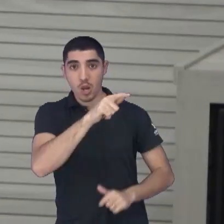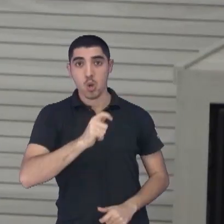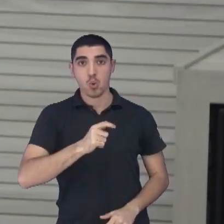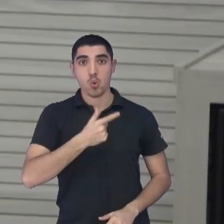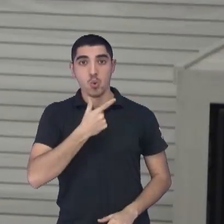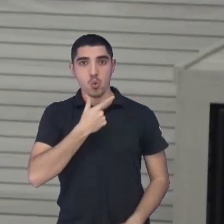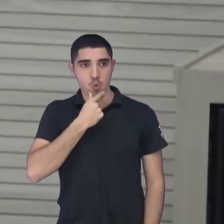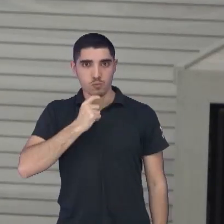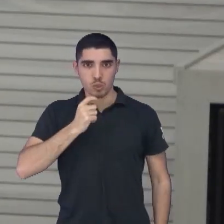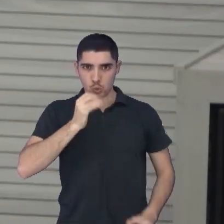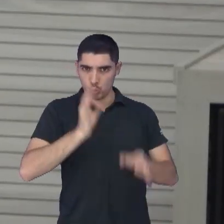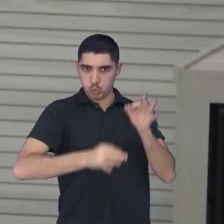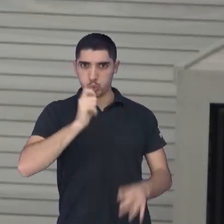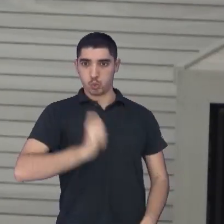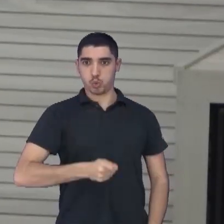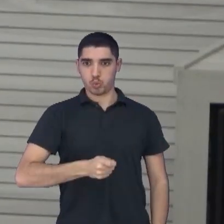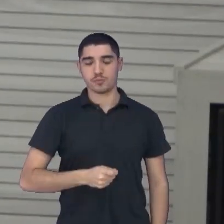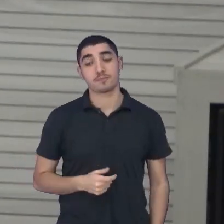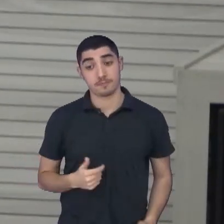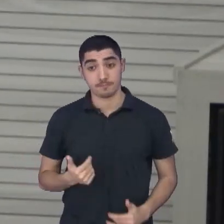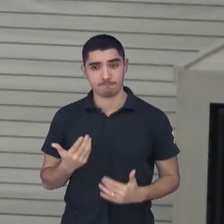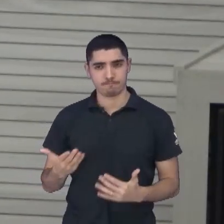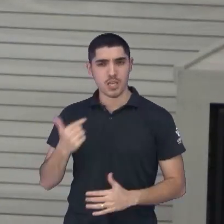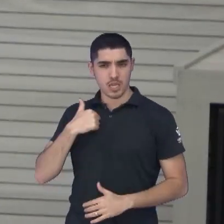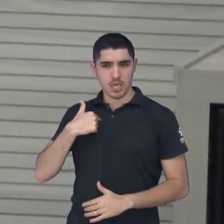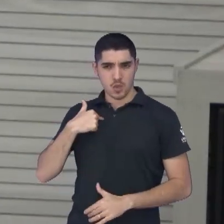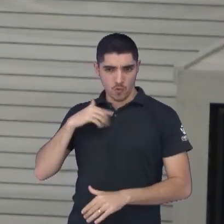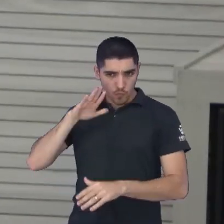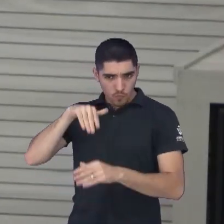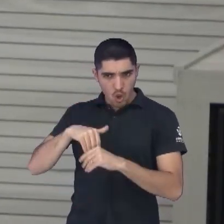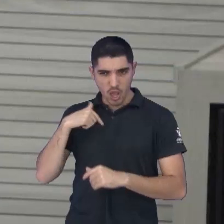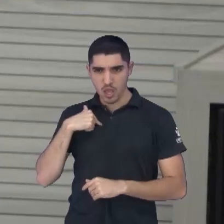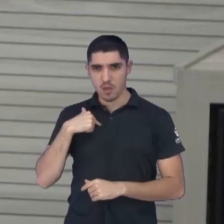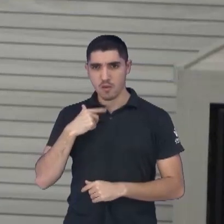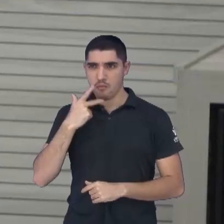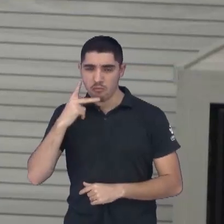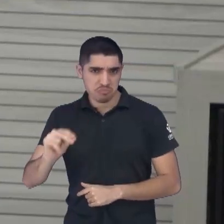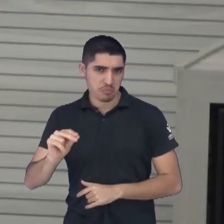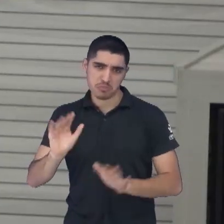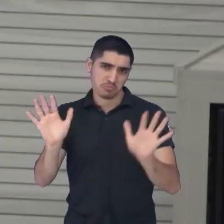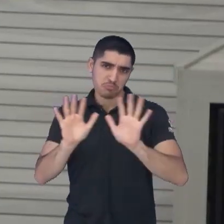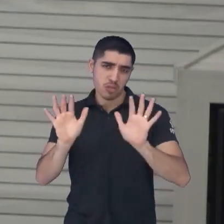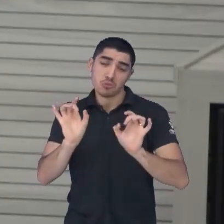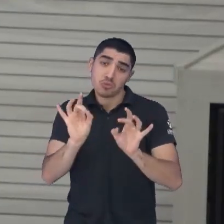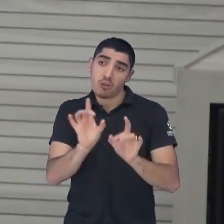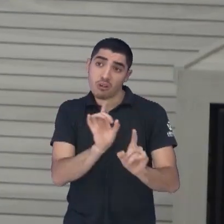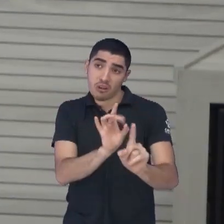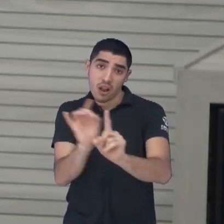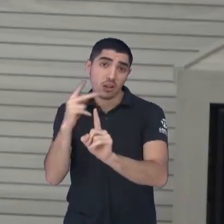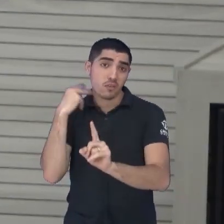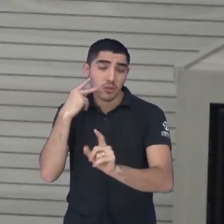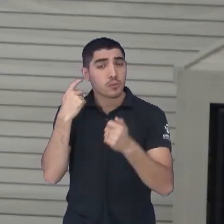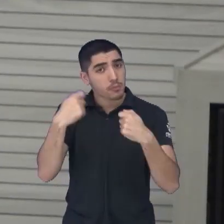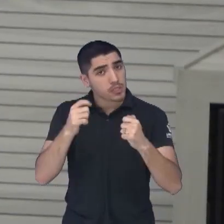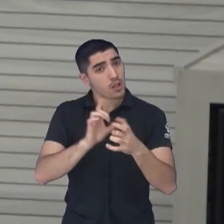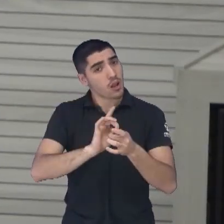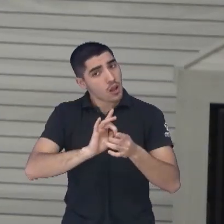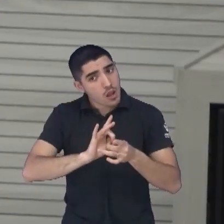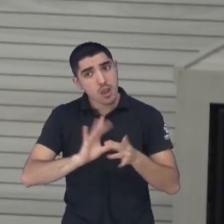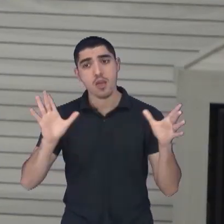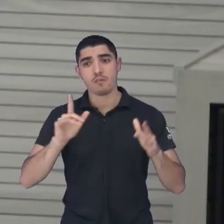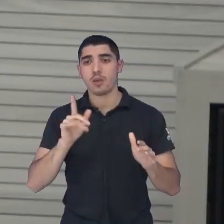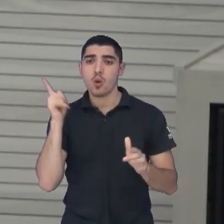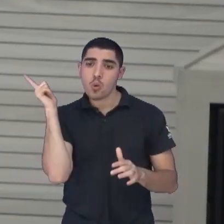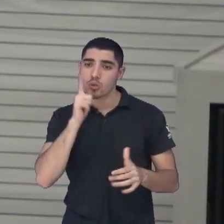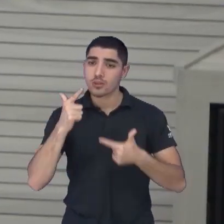também. E quanto ao meu voto, presidente, eu não quero aqui punir ninguém, eu só acho que o vereador tem que ter liberdade de trabalhar. Eu acho que essa emenda é importante,